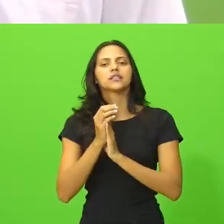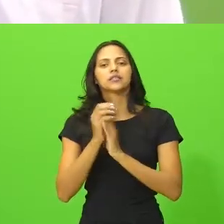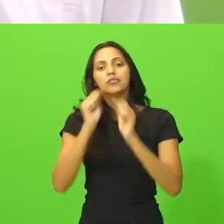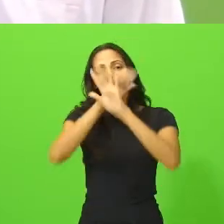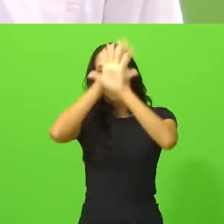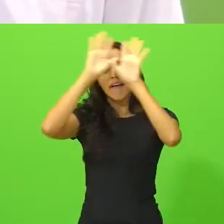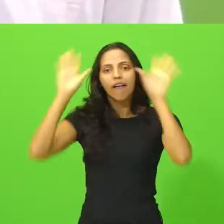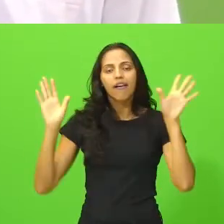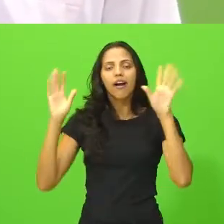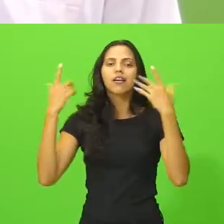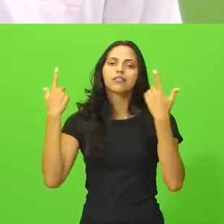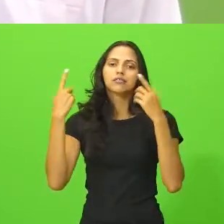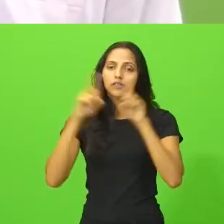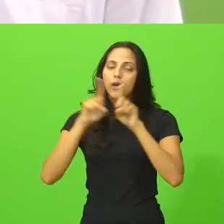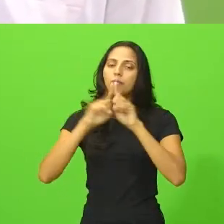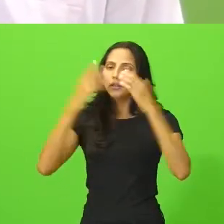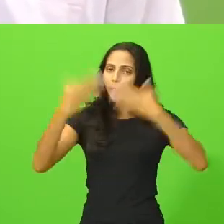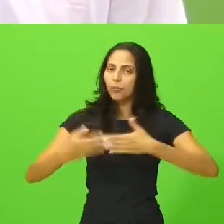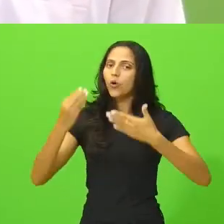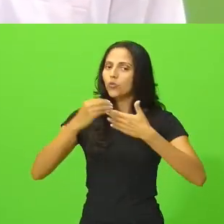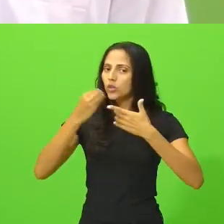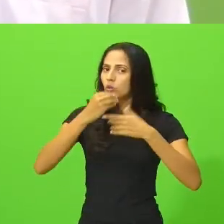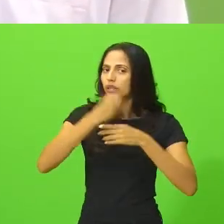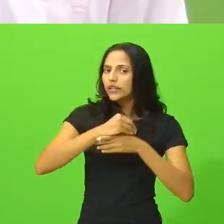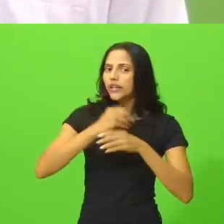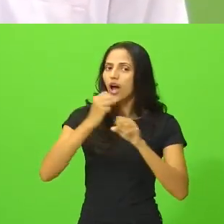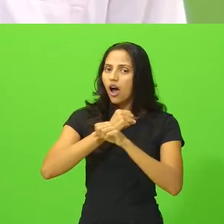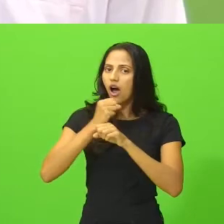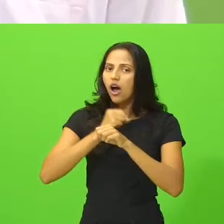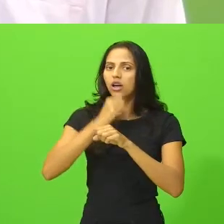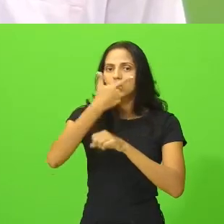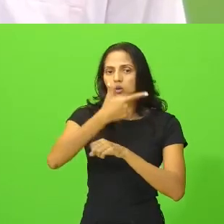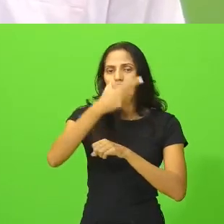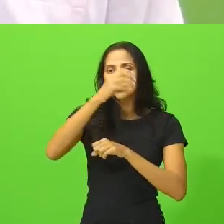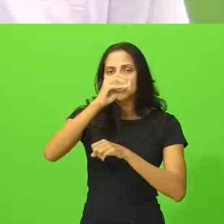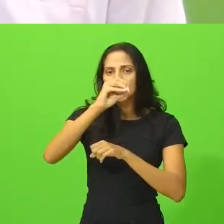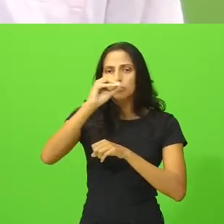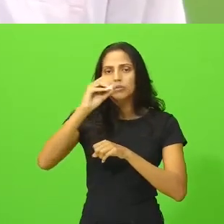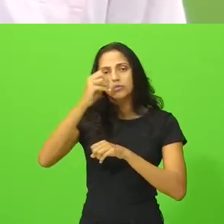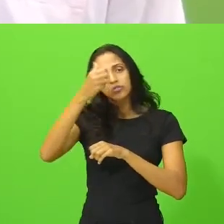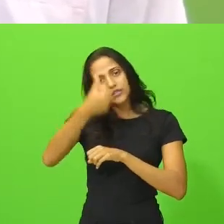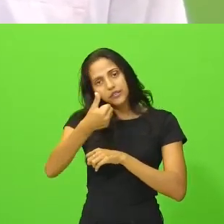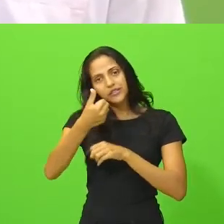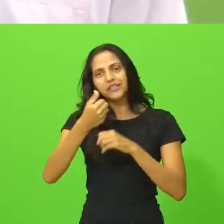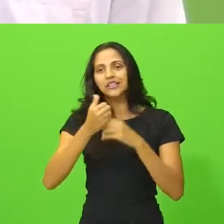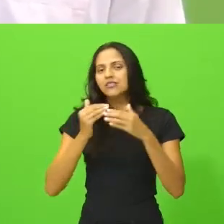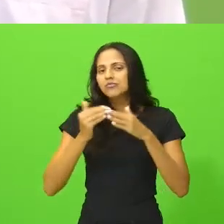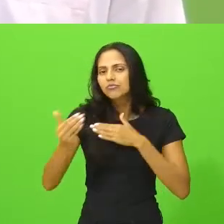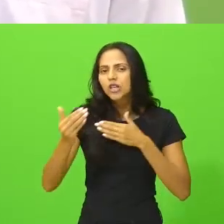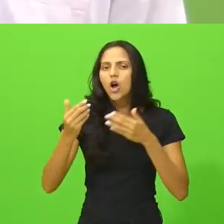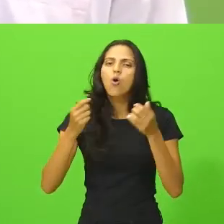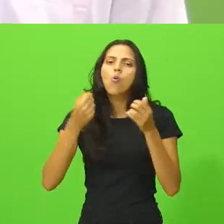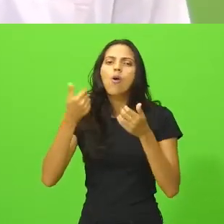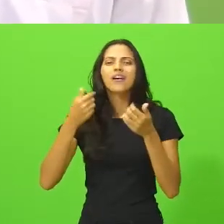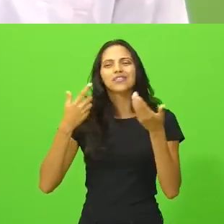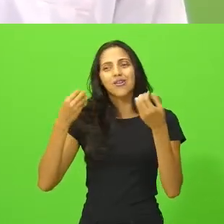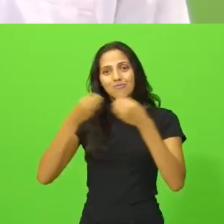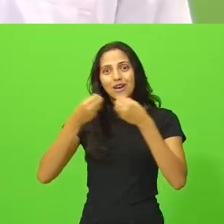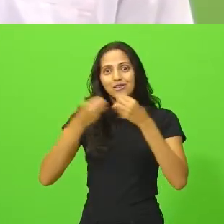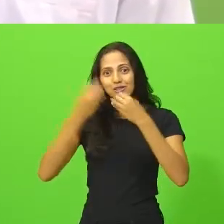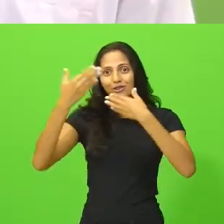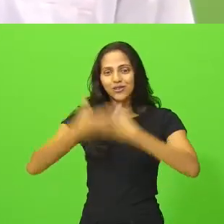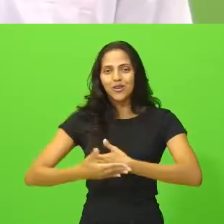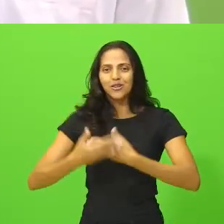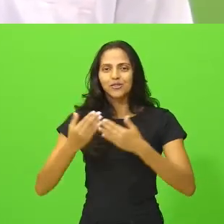ajudar vocês, quando da prova do Enem de 2016, que hora se aproxima, né? Por mais que a gente imagine que